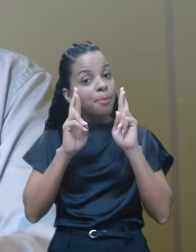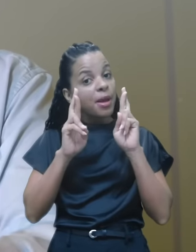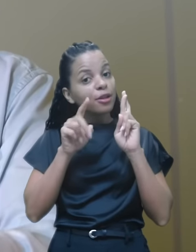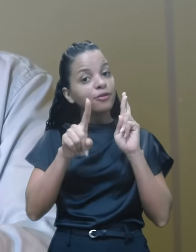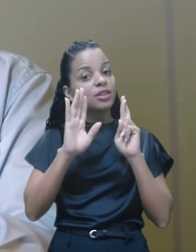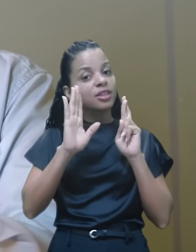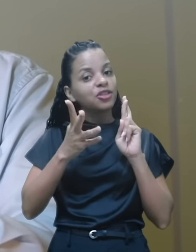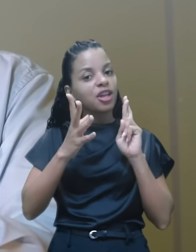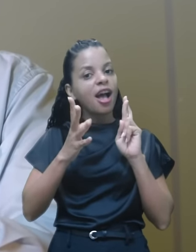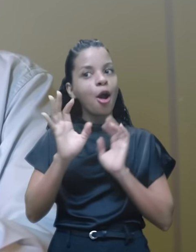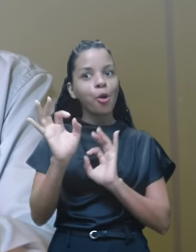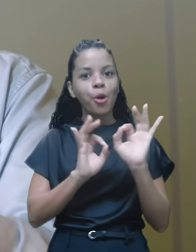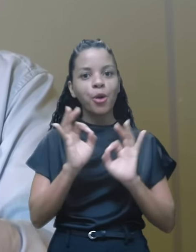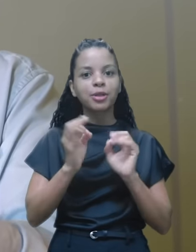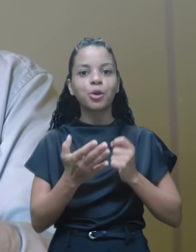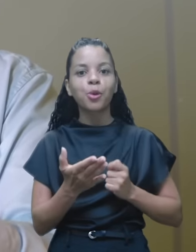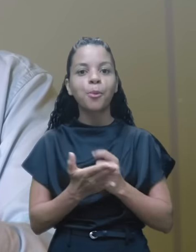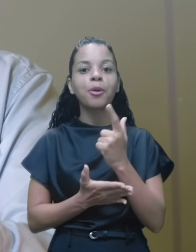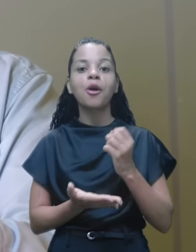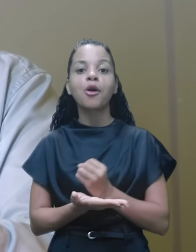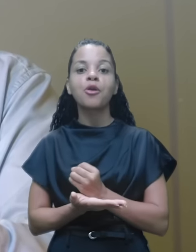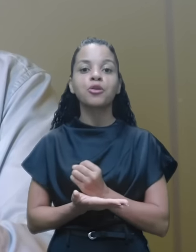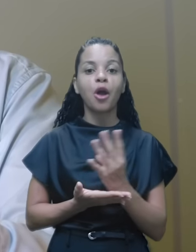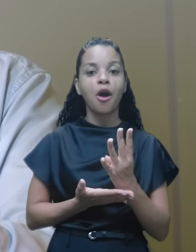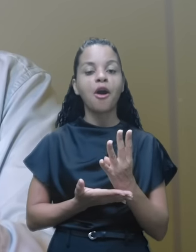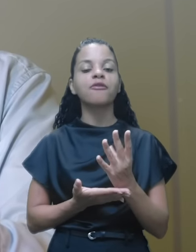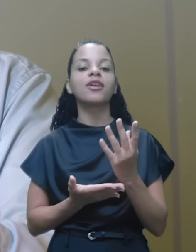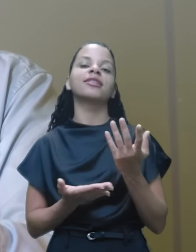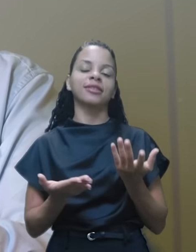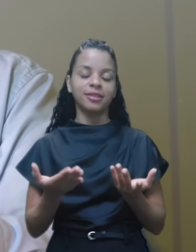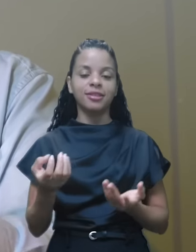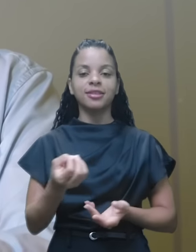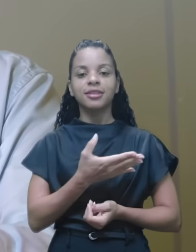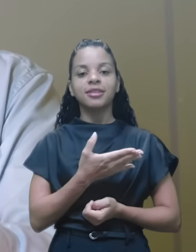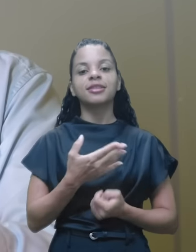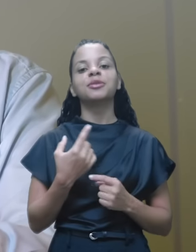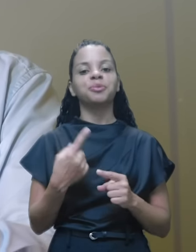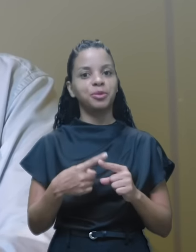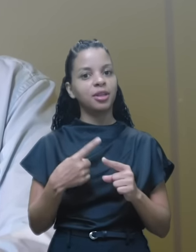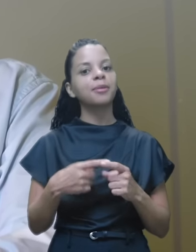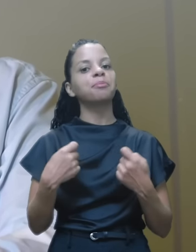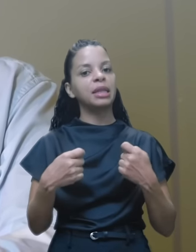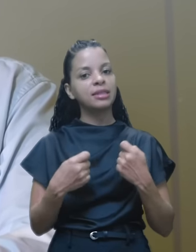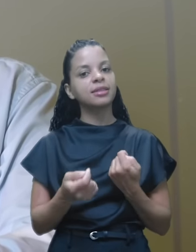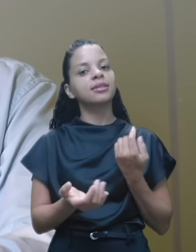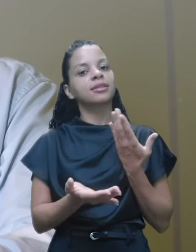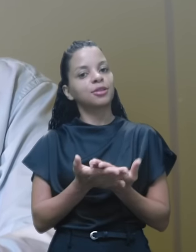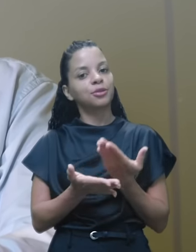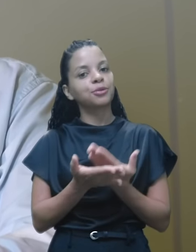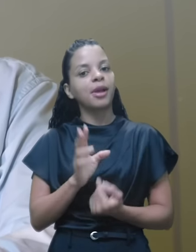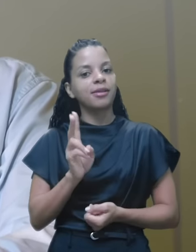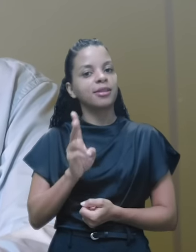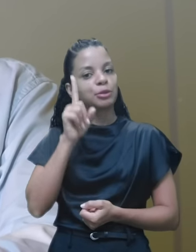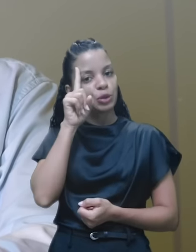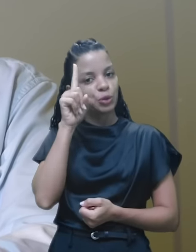nova lição, ou quem sabe se prontificando aí a fazer a assinatura, porque esse alimento diário precisa fazer parte